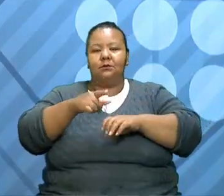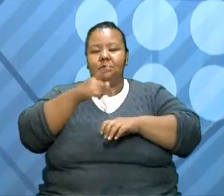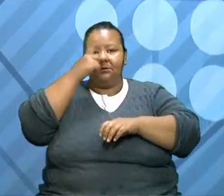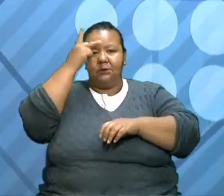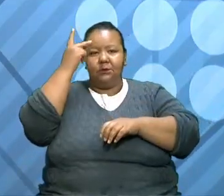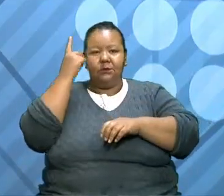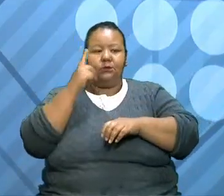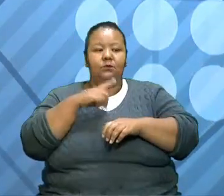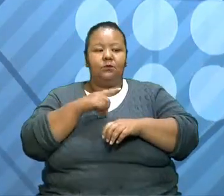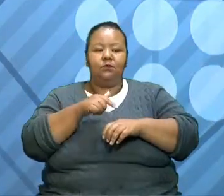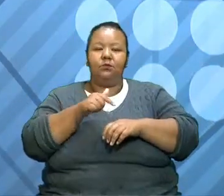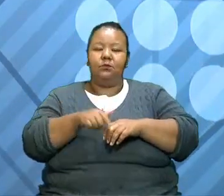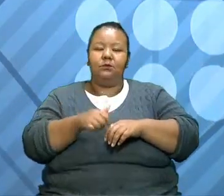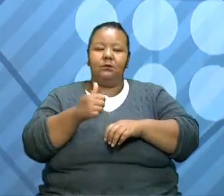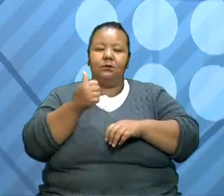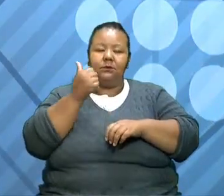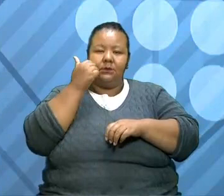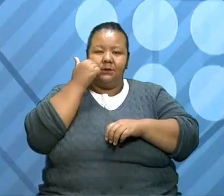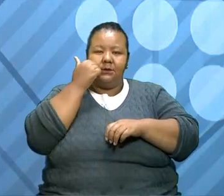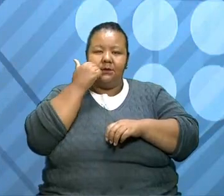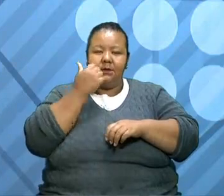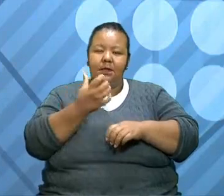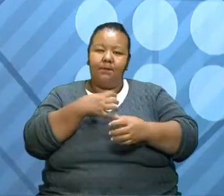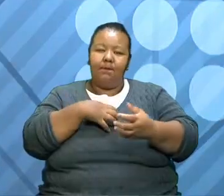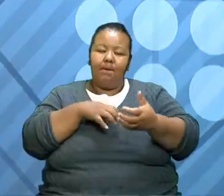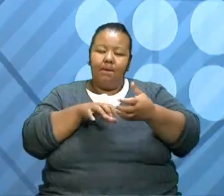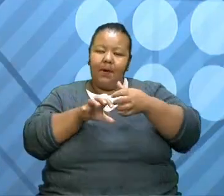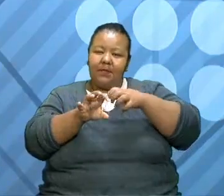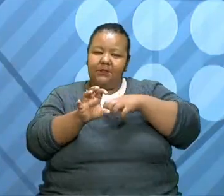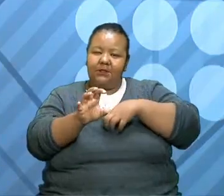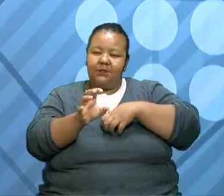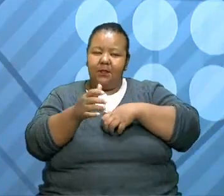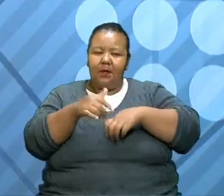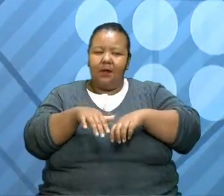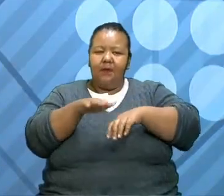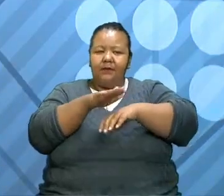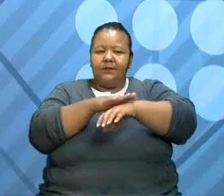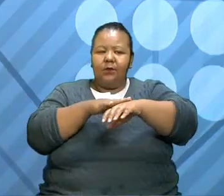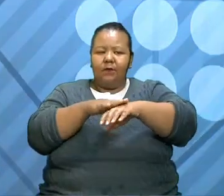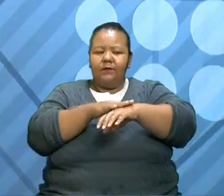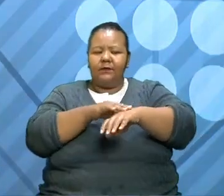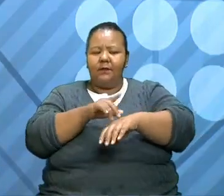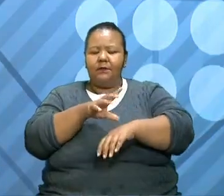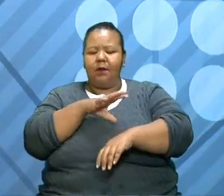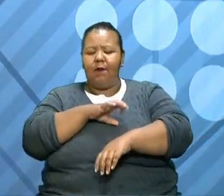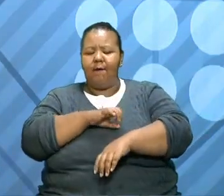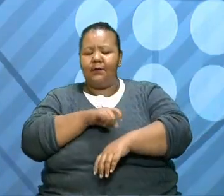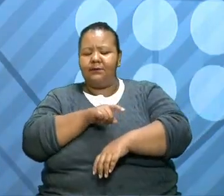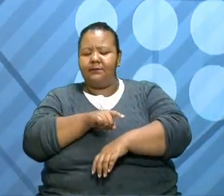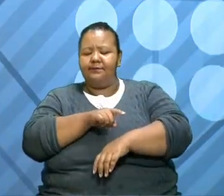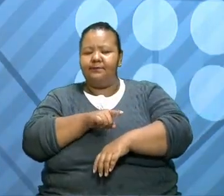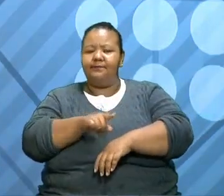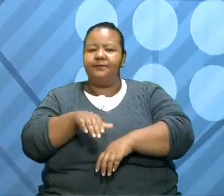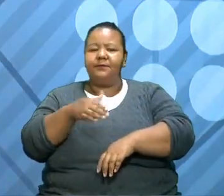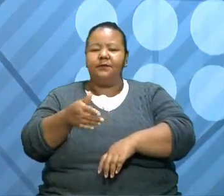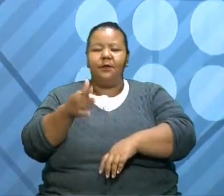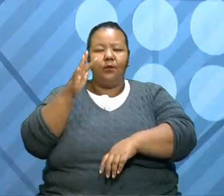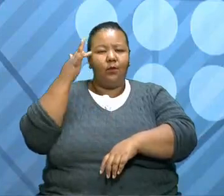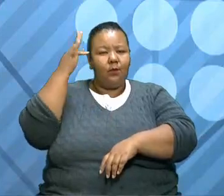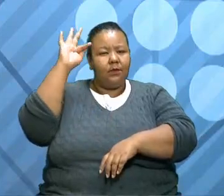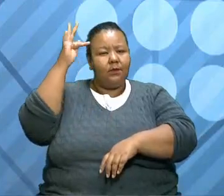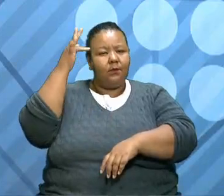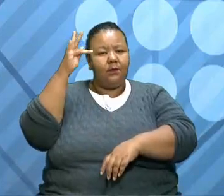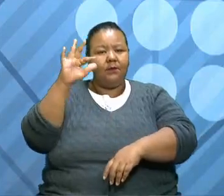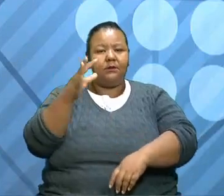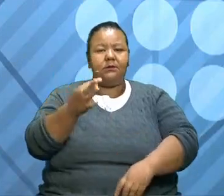que traz uma empatia, que só de você conversar, você gosta de conversar com ela. Então, a teoria dos traços diz que